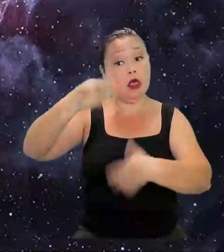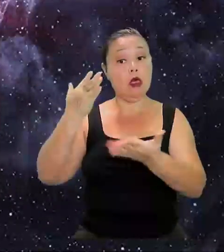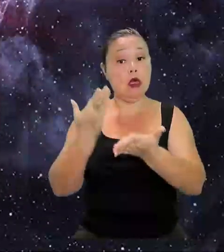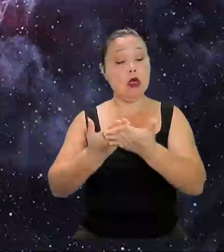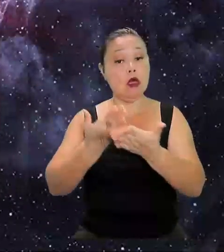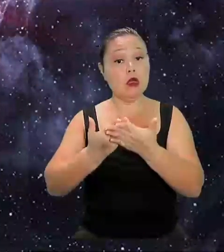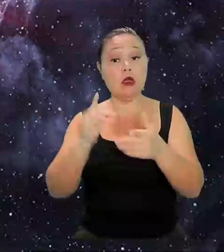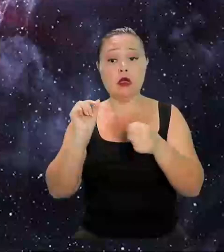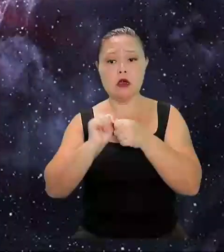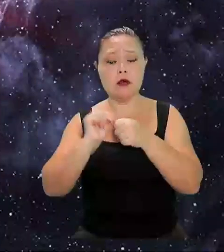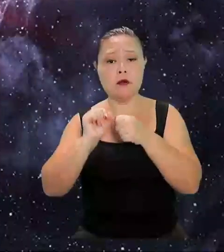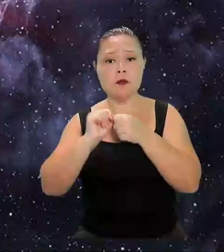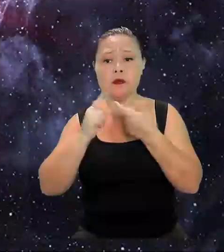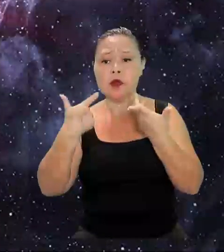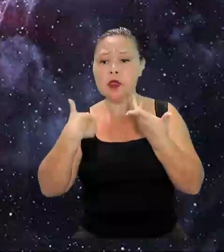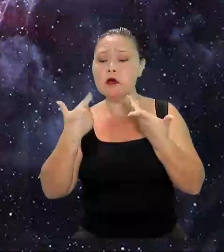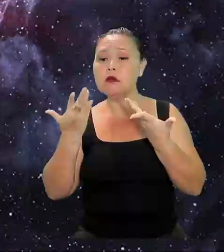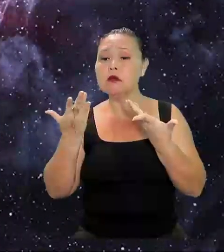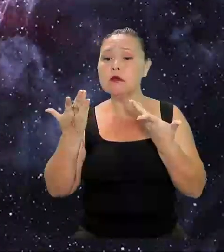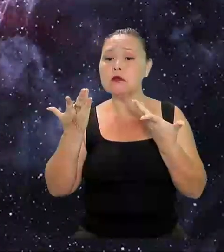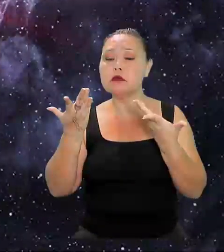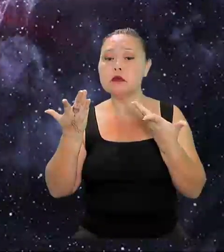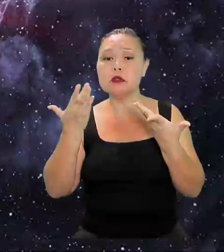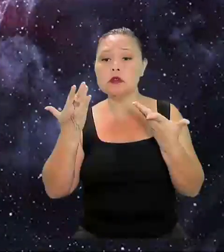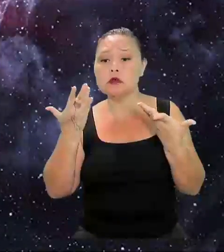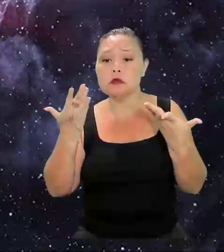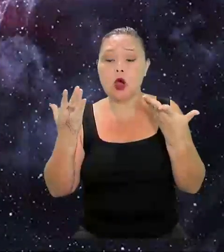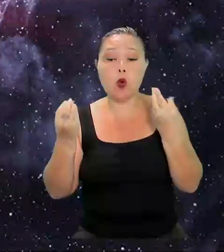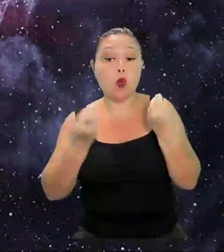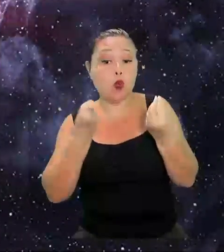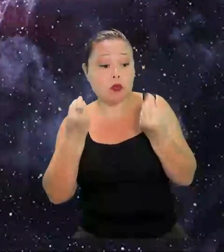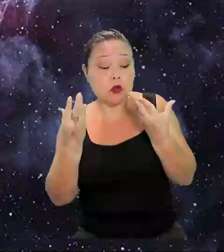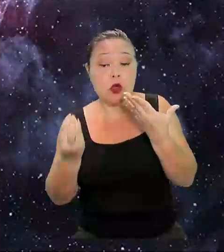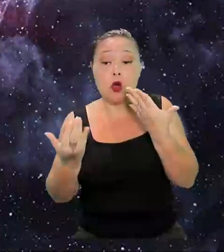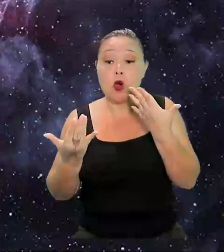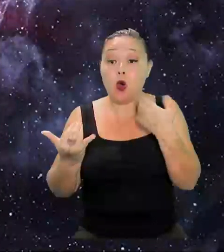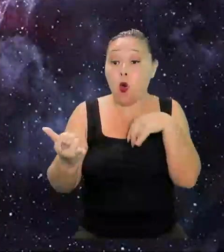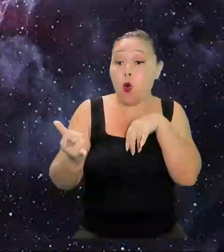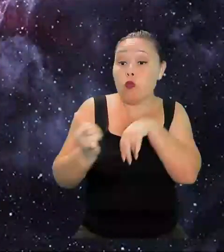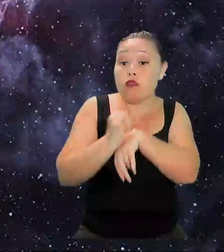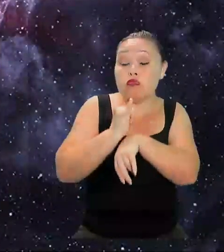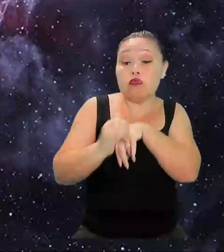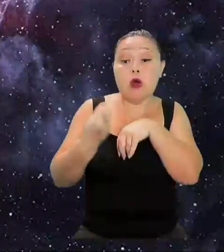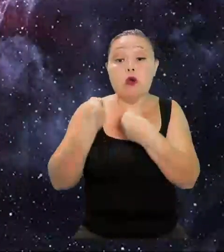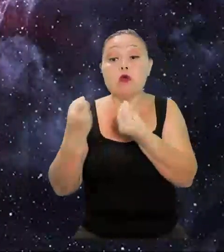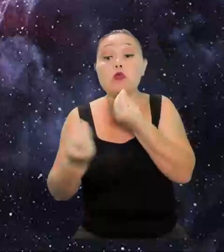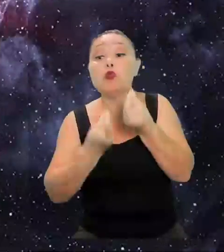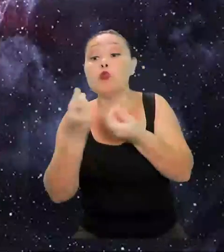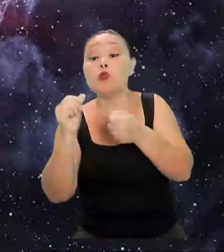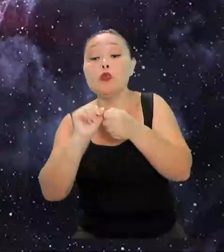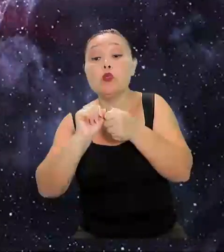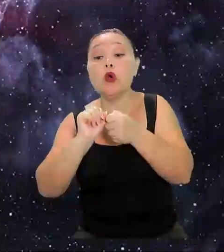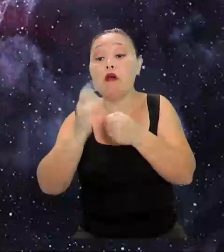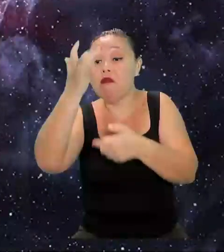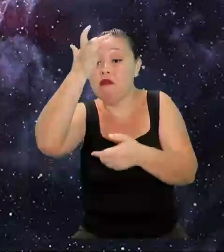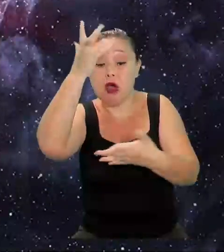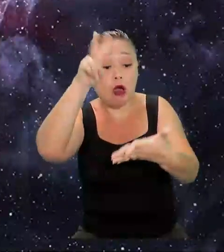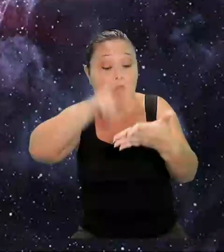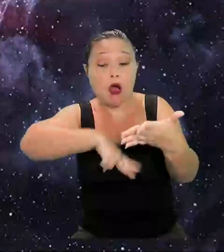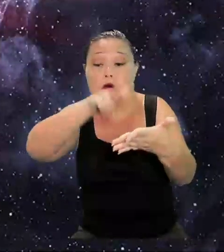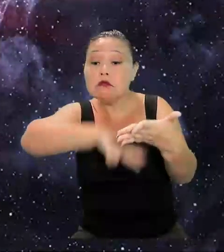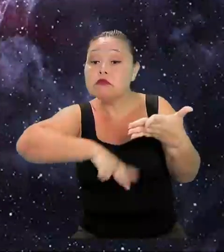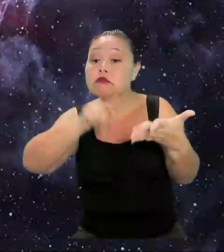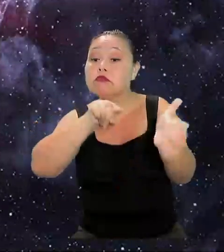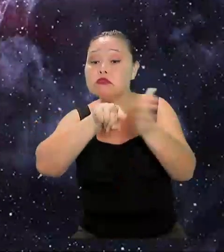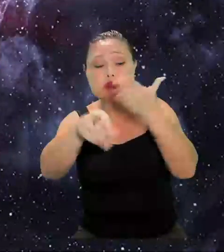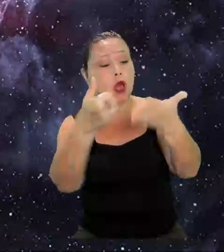nós fizemos o quê? Tentamos encontrar um jeito fácil, um recurso, de que vocês pudessem, ao ler a questão,